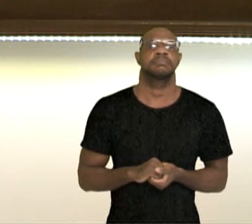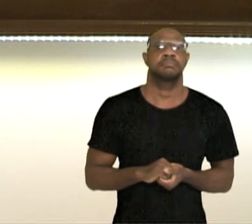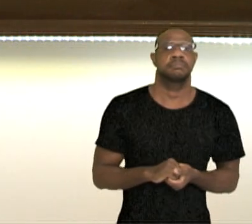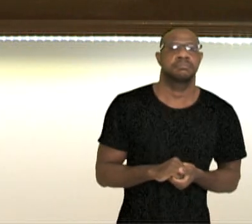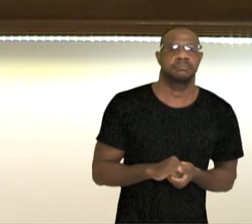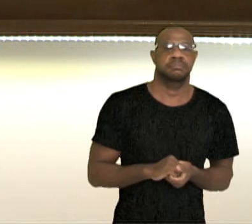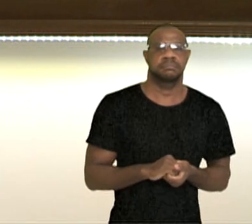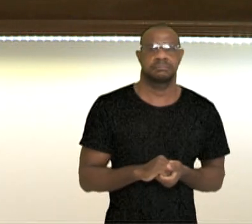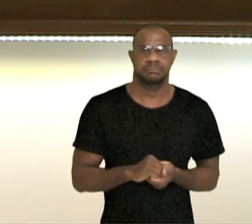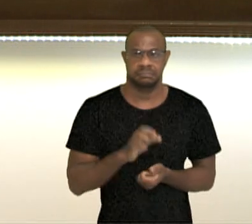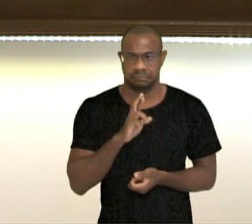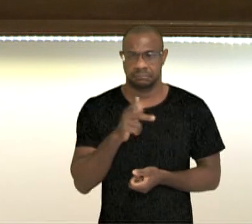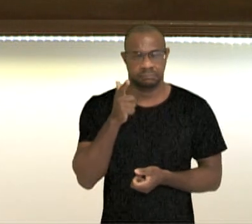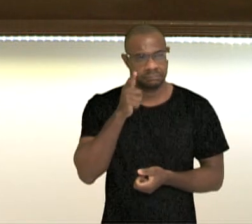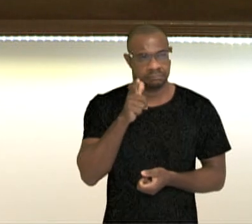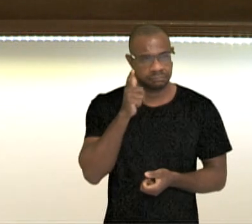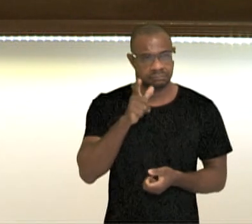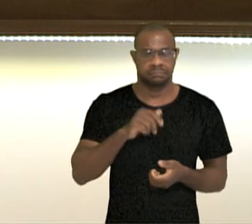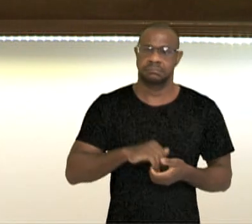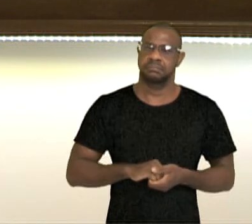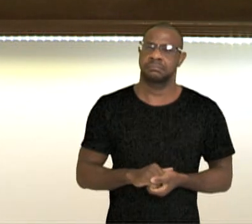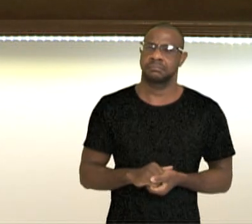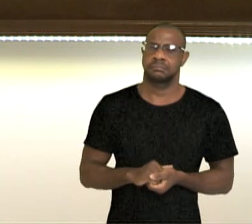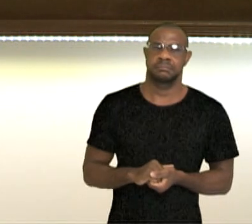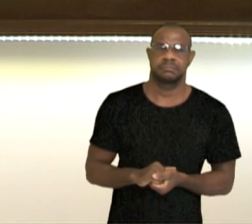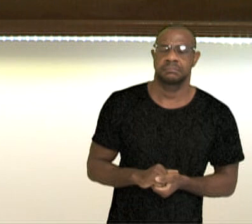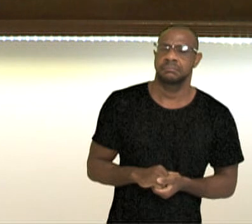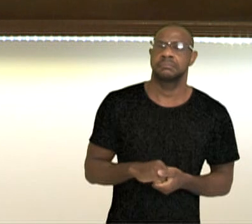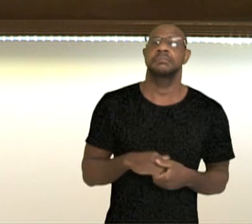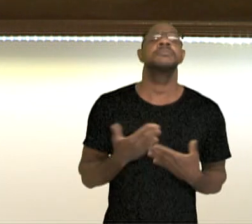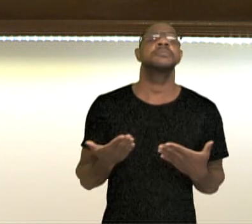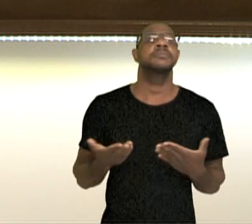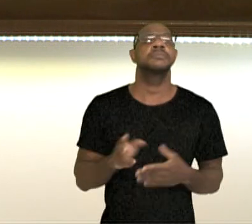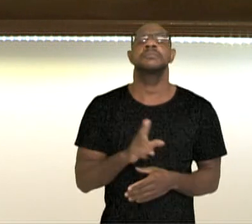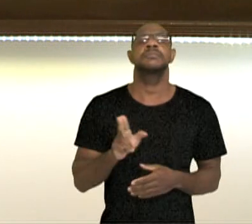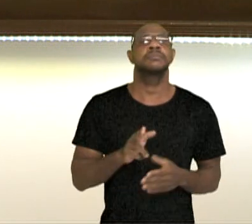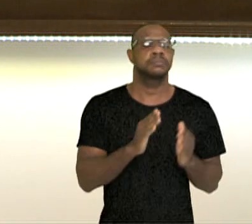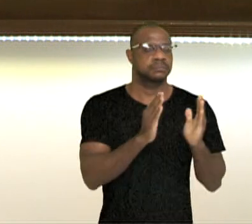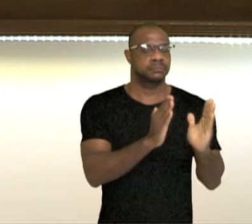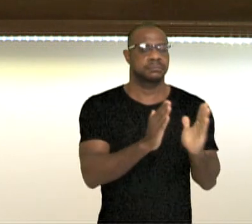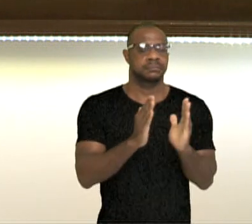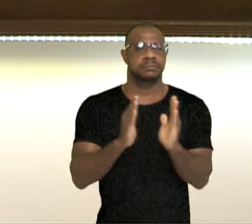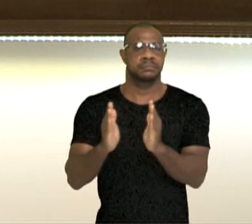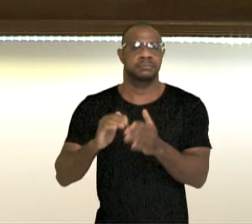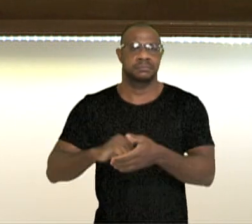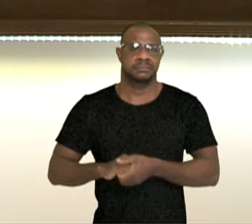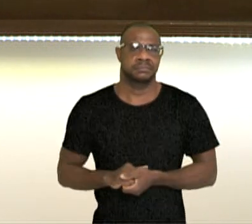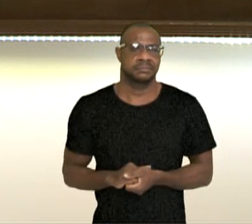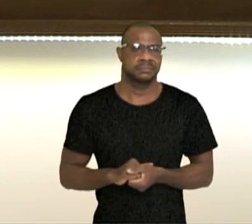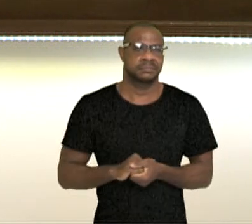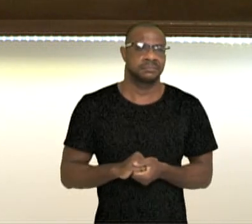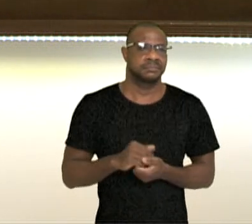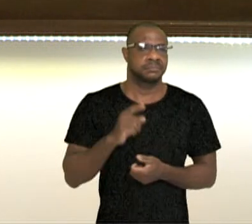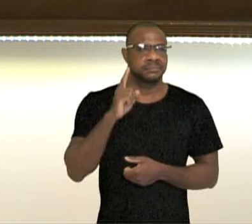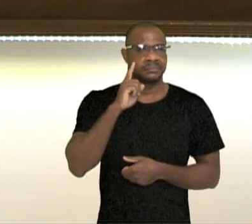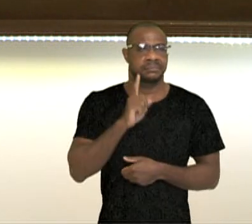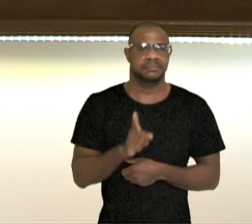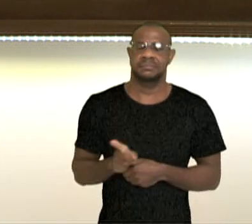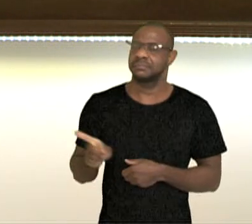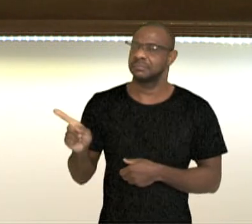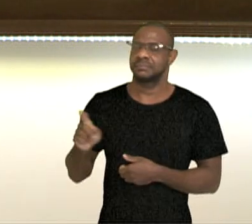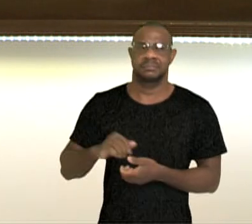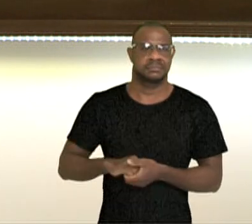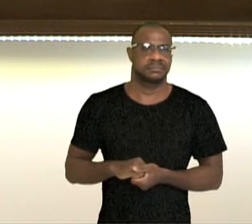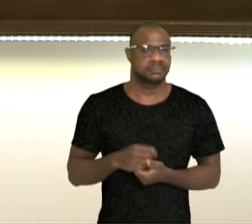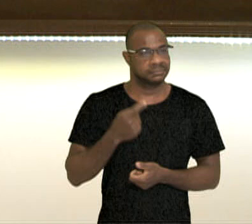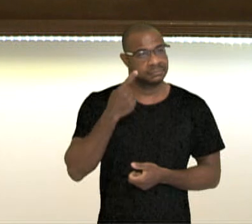Conseguiram responder? É a geladeira. Qual o formato que ela tem? E essa vela? E o dado? Vamos